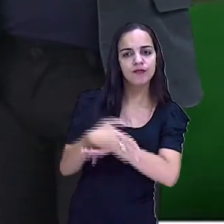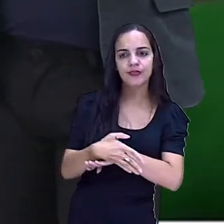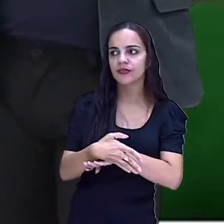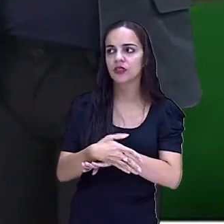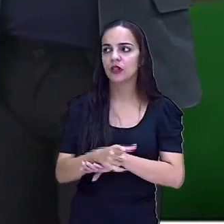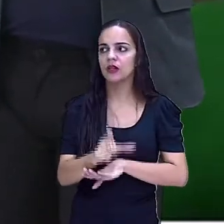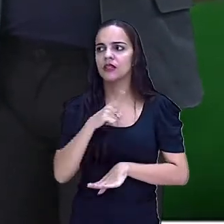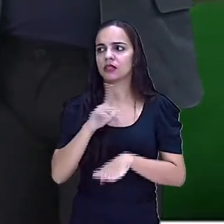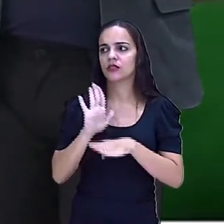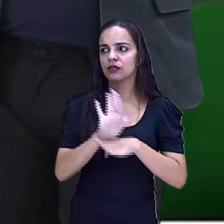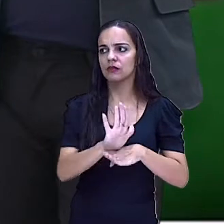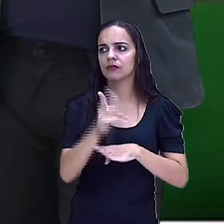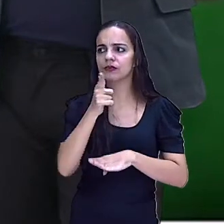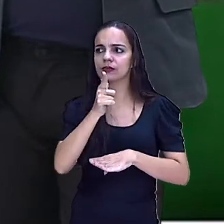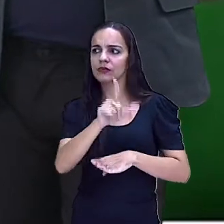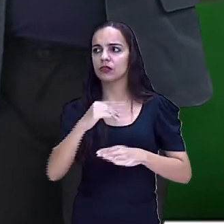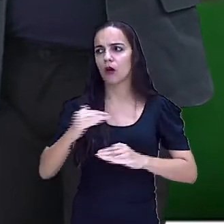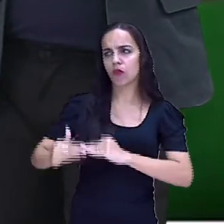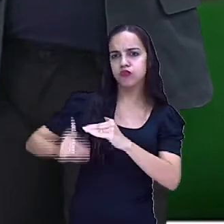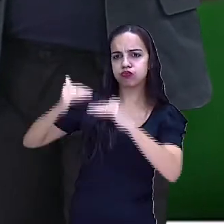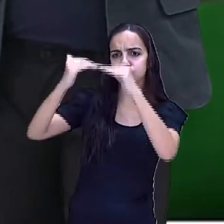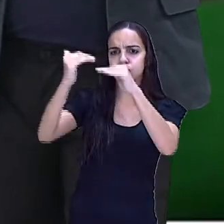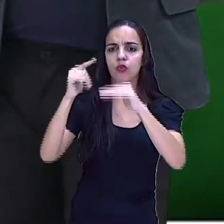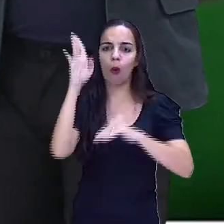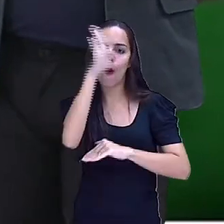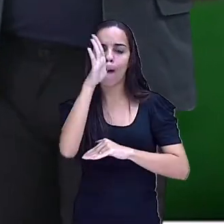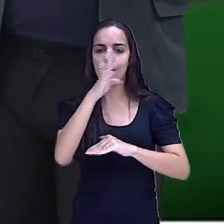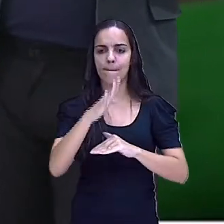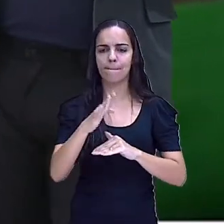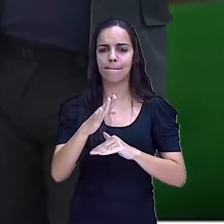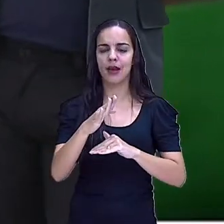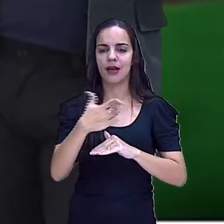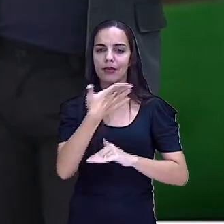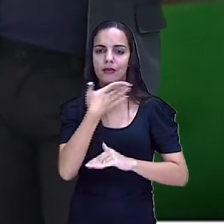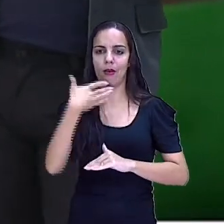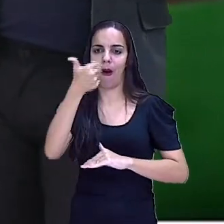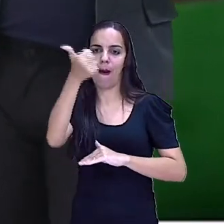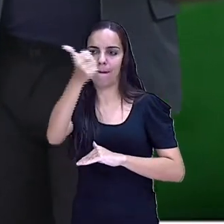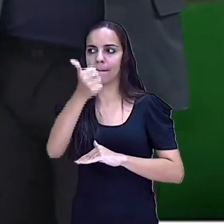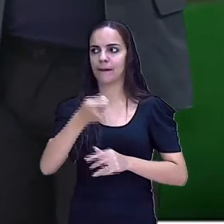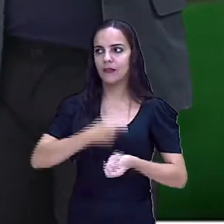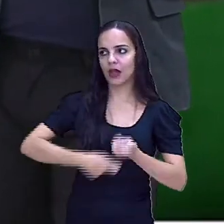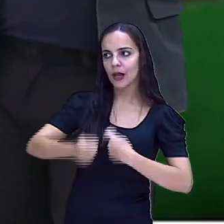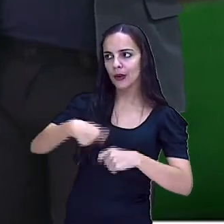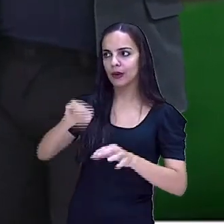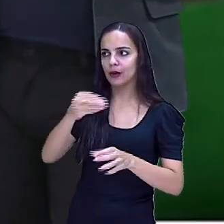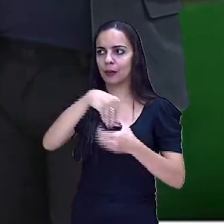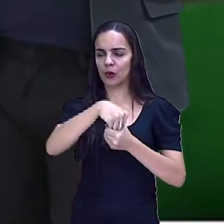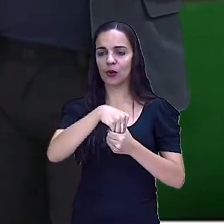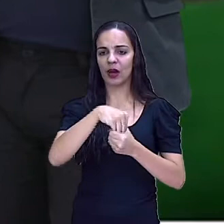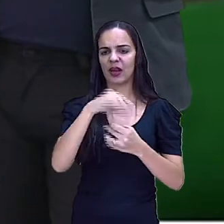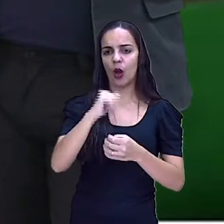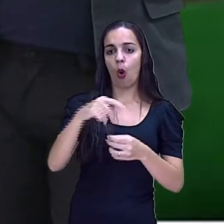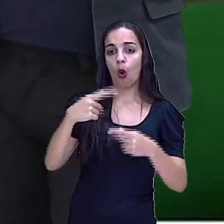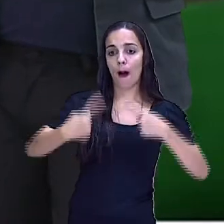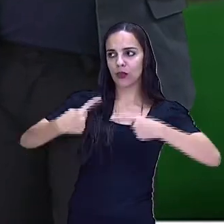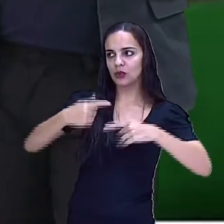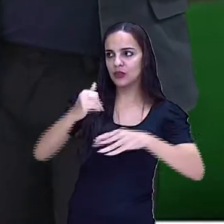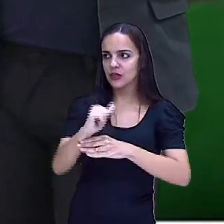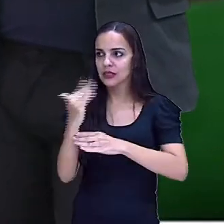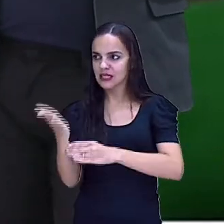que resultou em grande crescimento econômico. Em questões de política externa, o